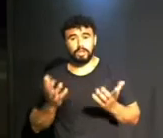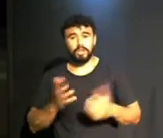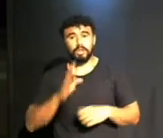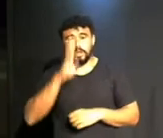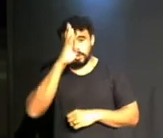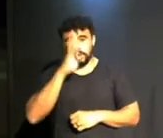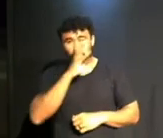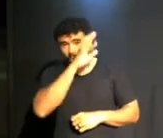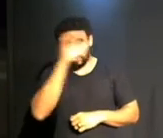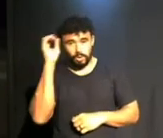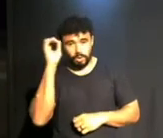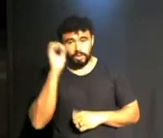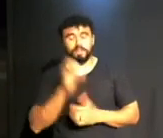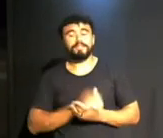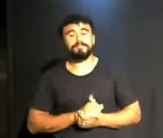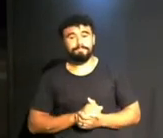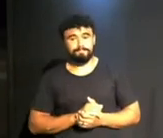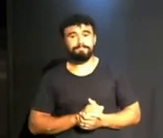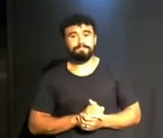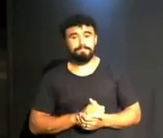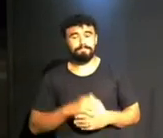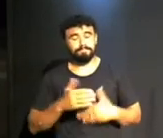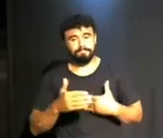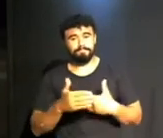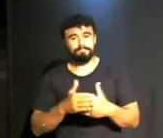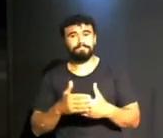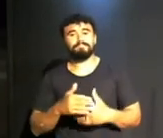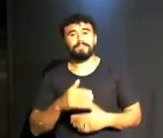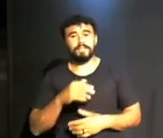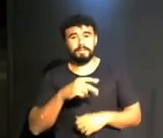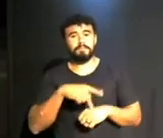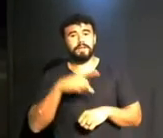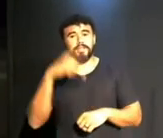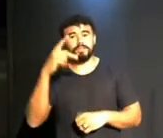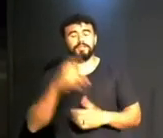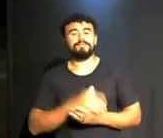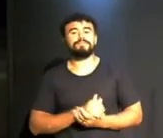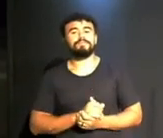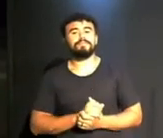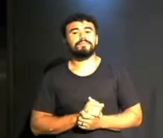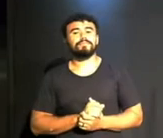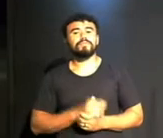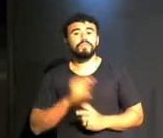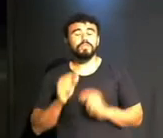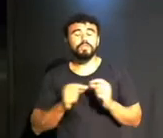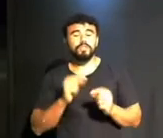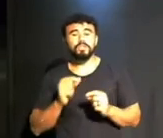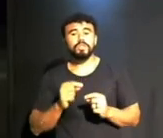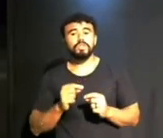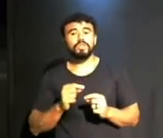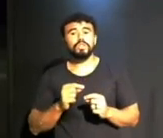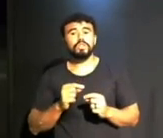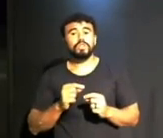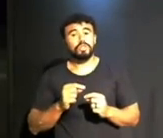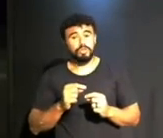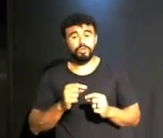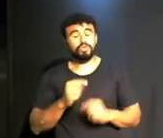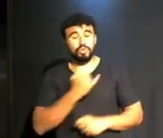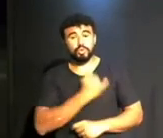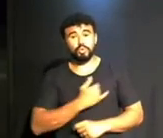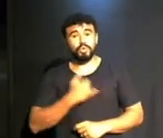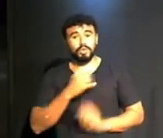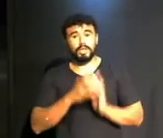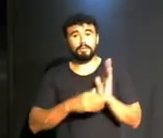nesses 40 dias para Páscoa e a sua terceira palavra e está lá em João Capítulo 19